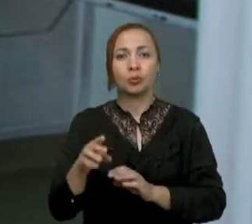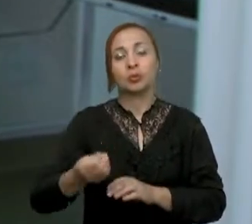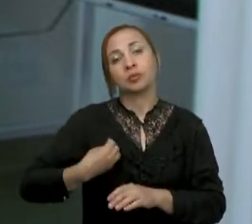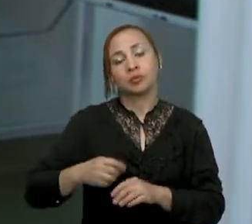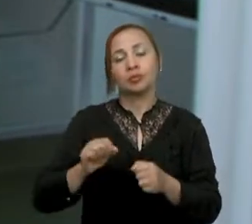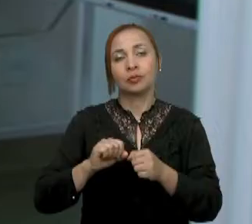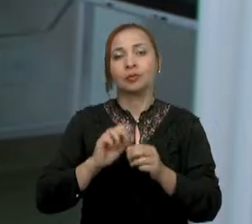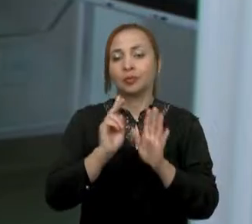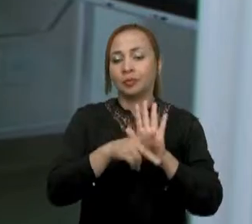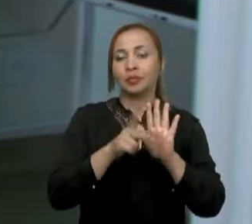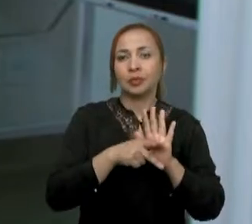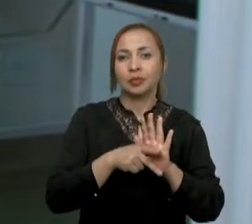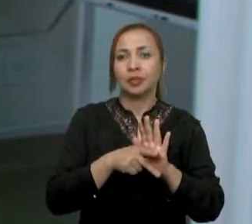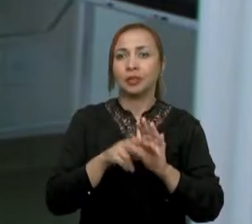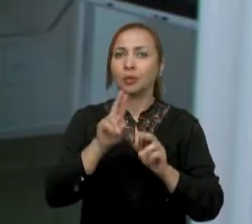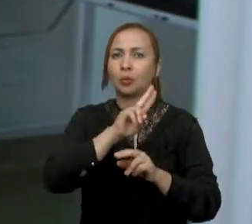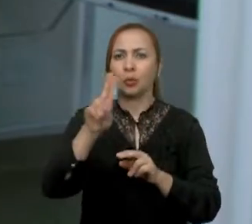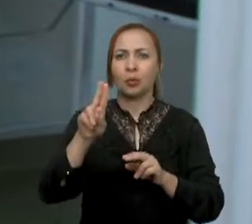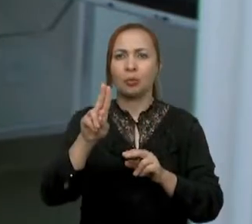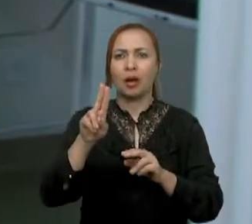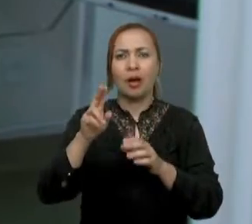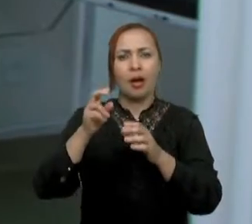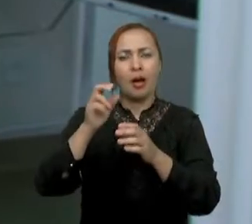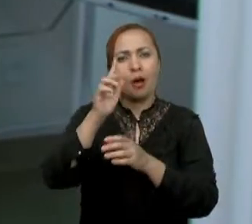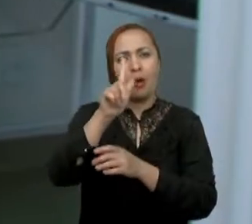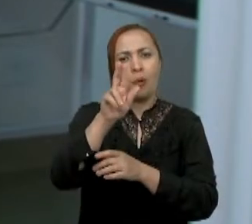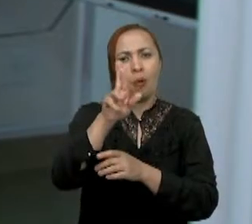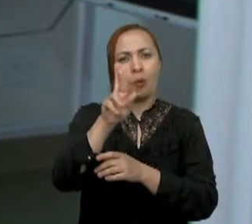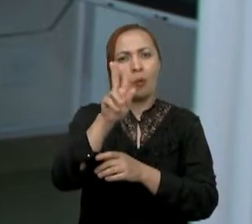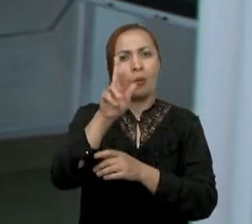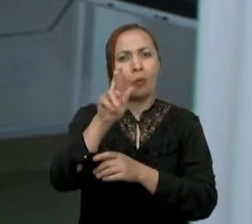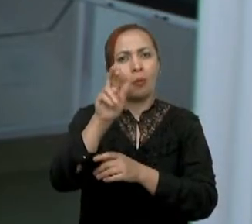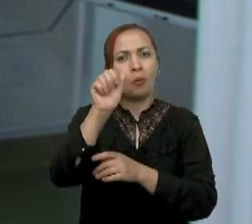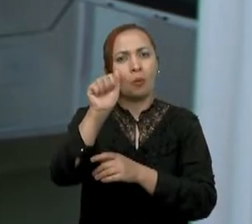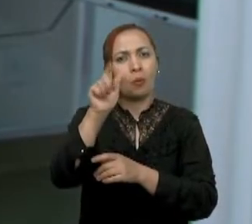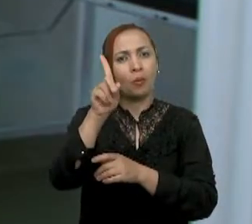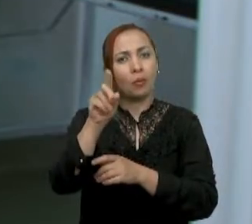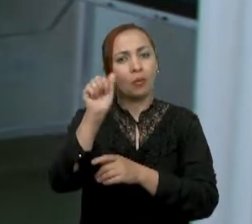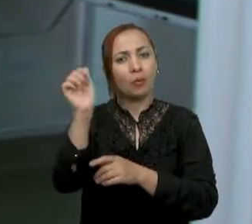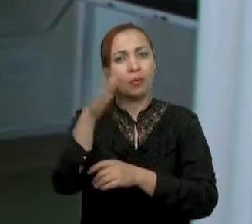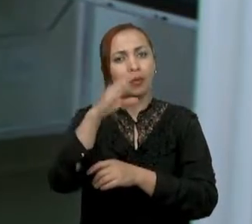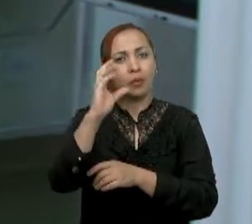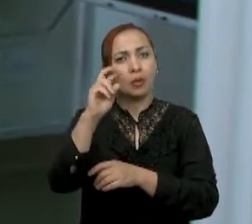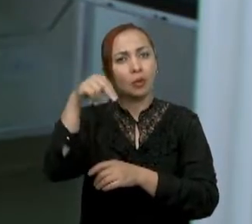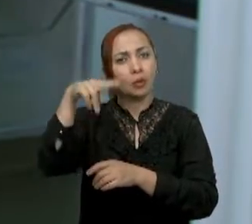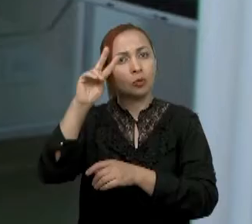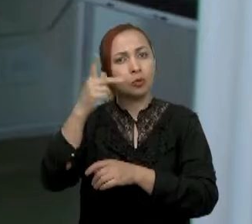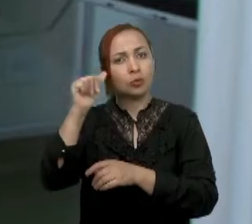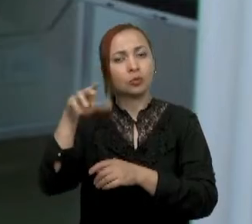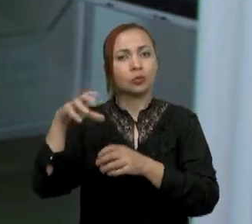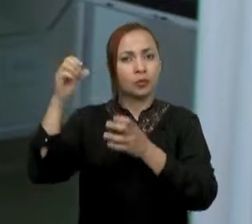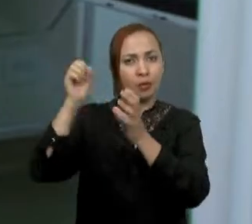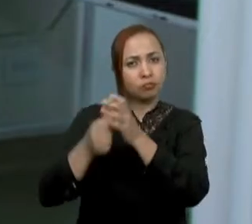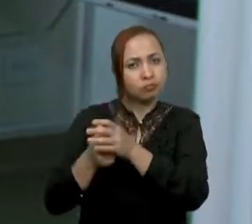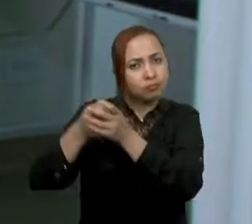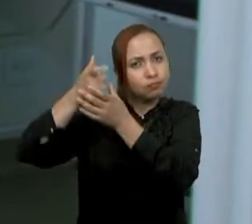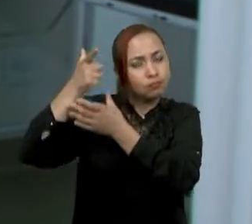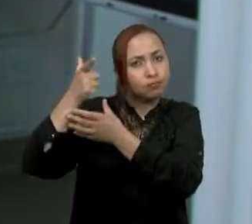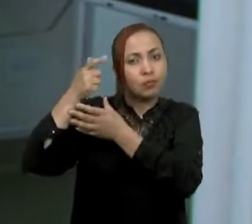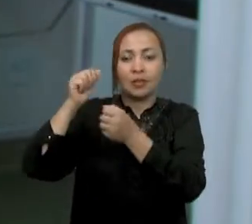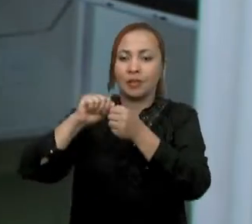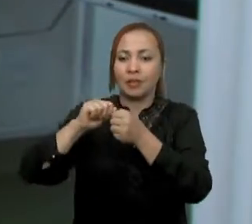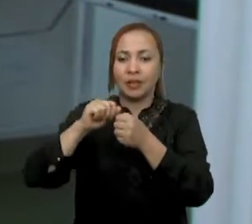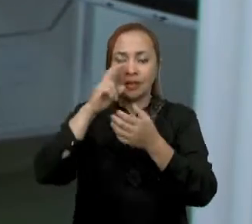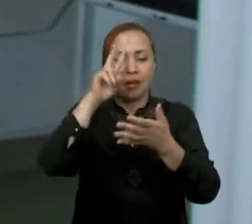professores estão fazendo um projeto que a gente chama de projetos guarda-chuva que são projetos grandes é onde a gente vai poder fazer uma avaliação